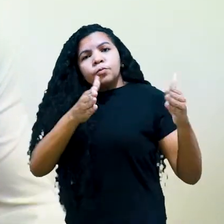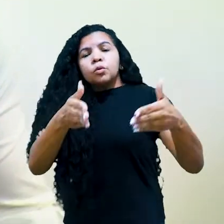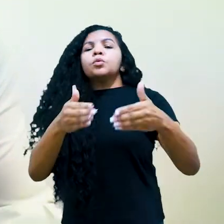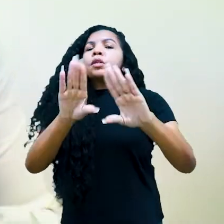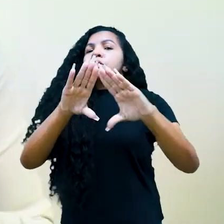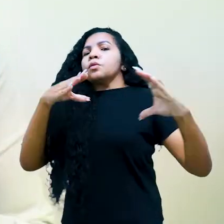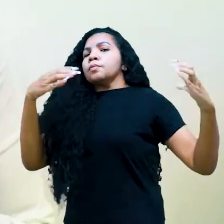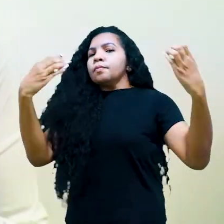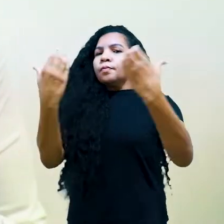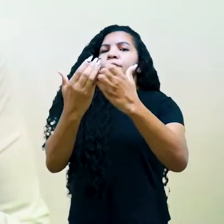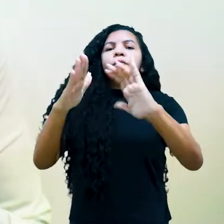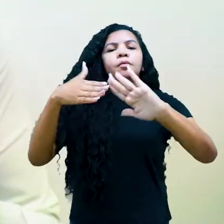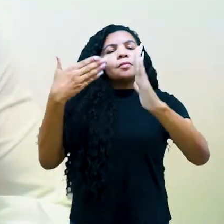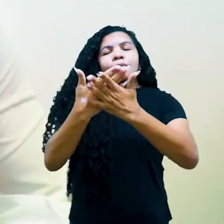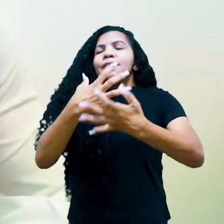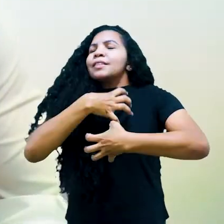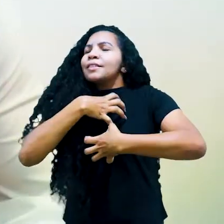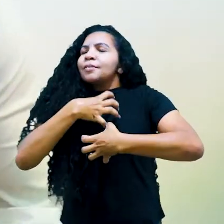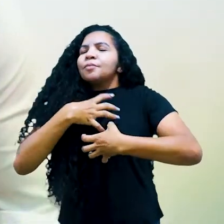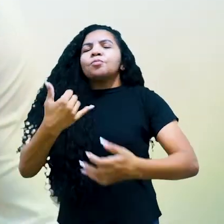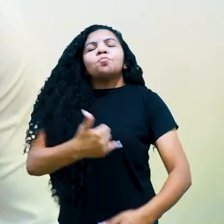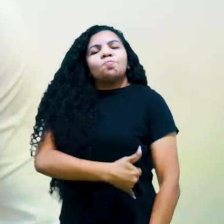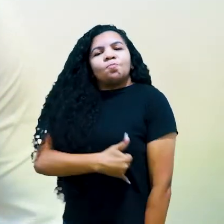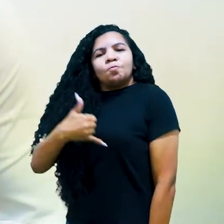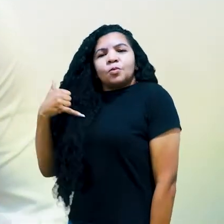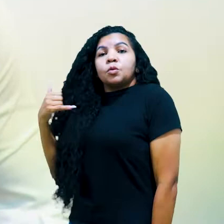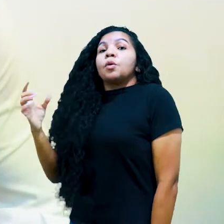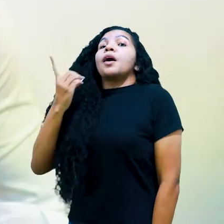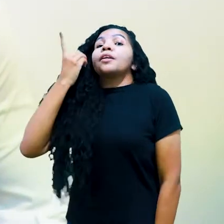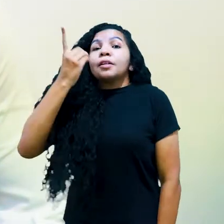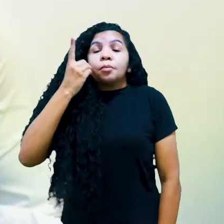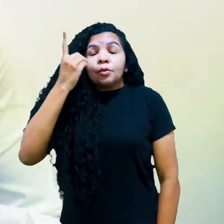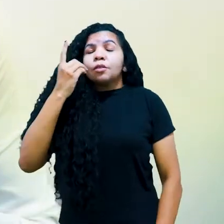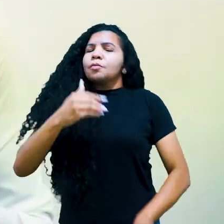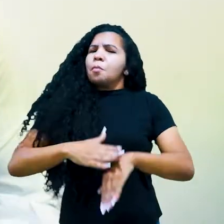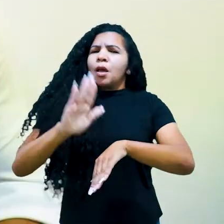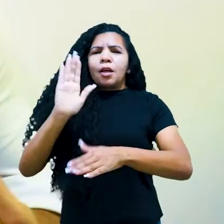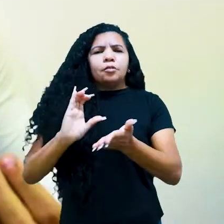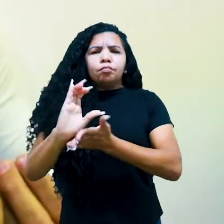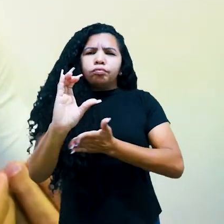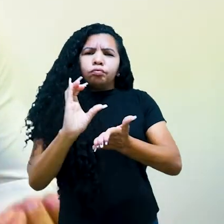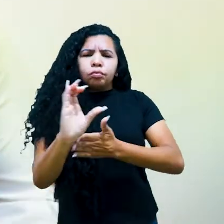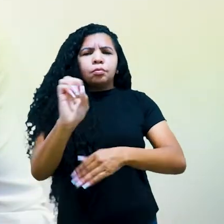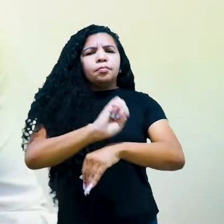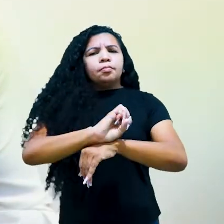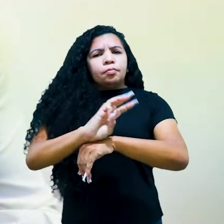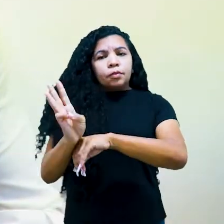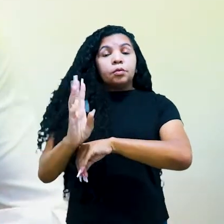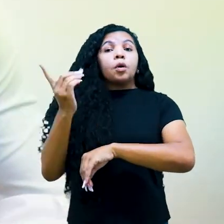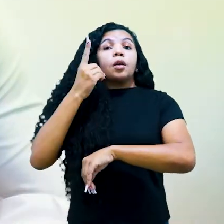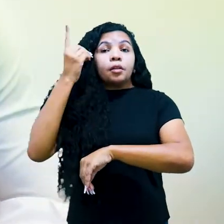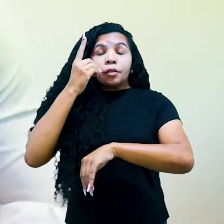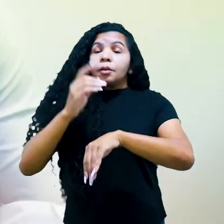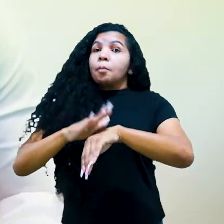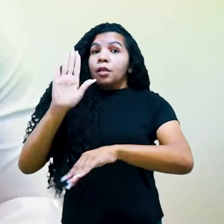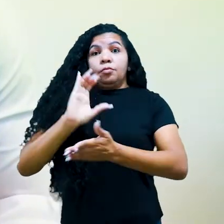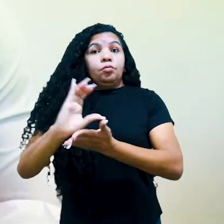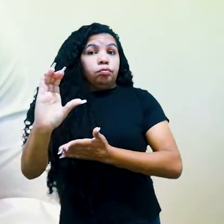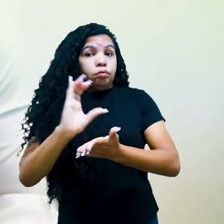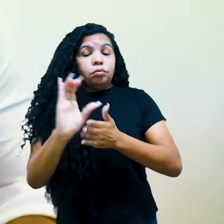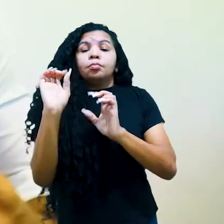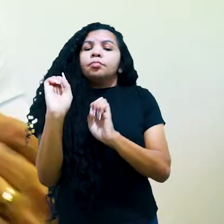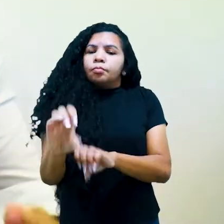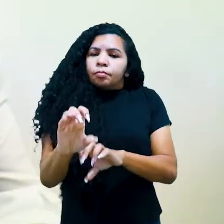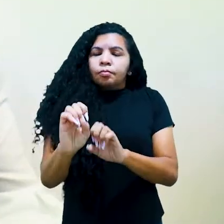continuada para as escolas complementares e me sinto muito orgulhoso em ser o deputado demais recursos destinei problema e de ser o deputado